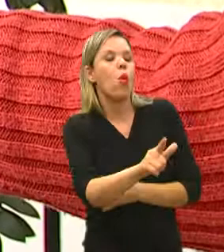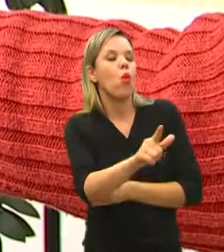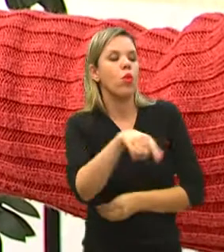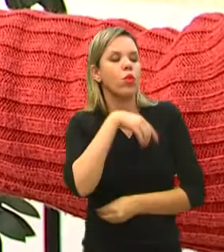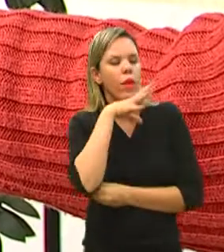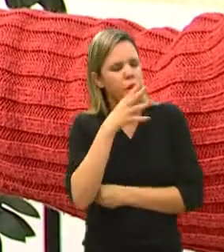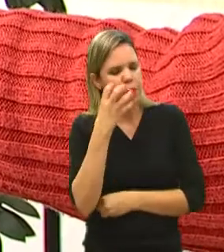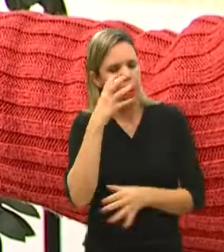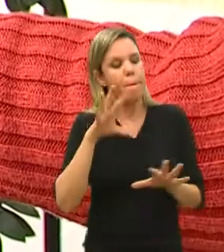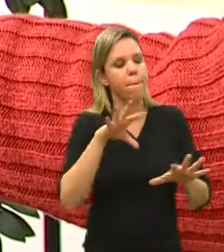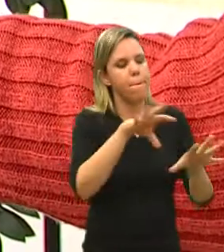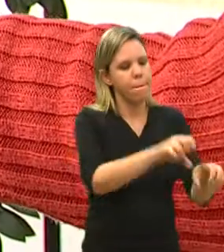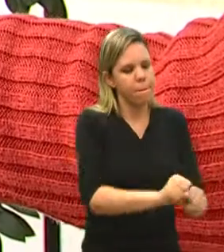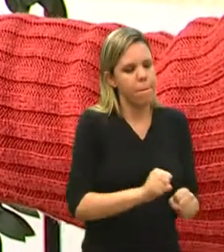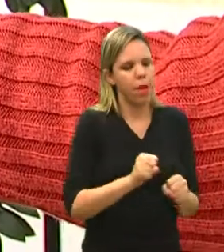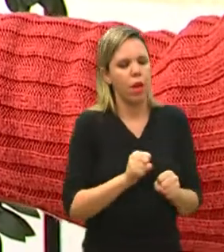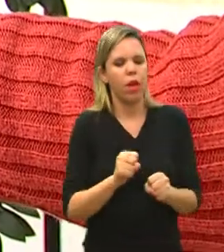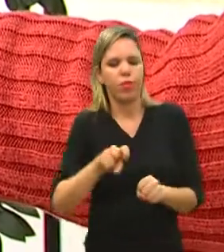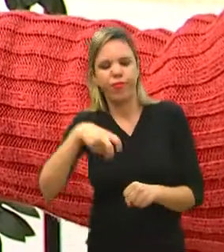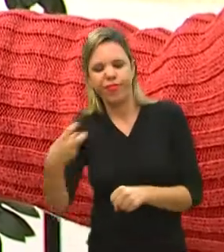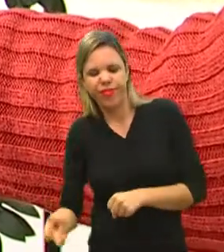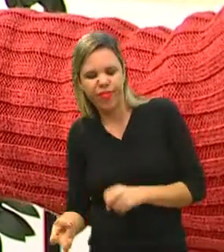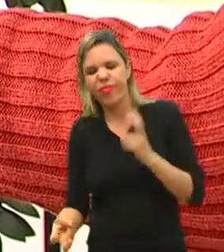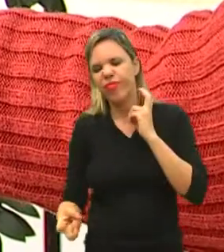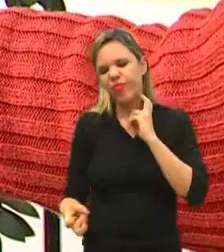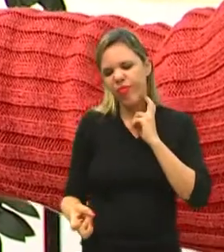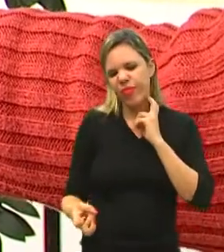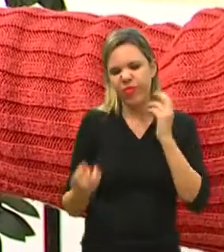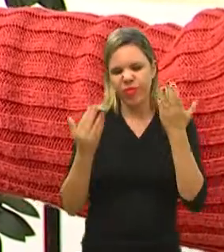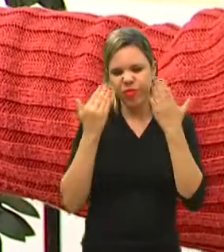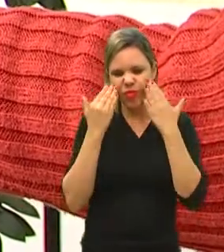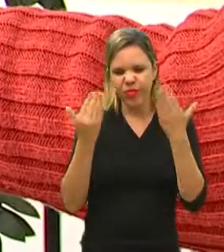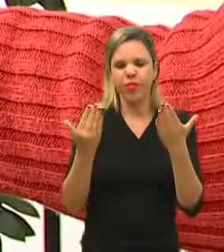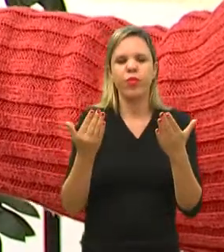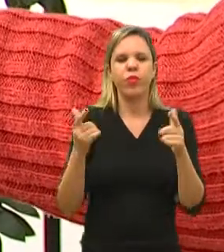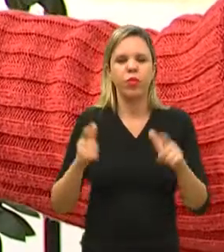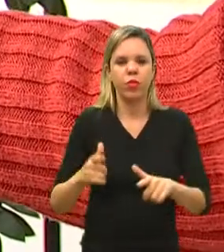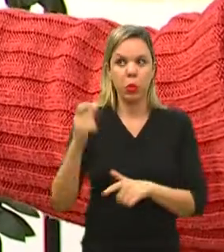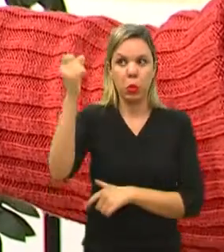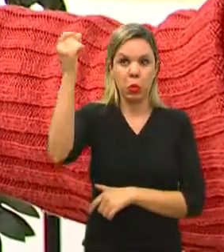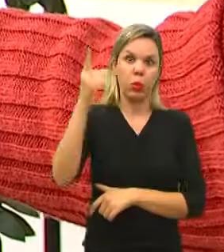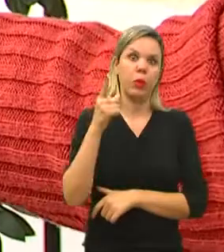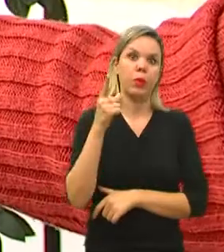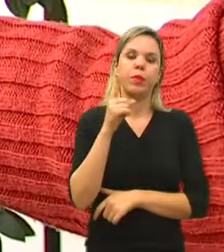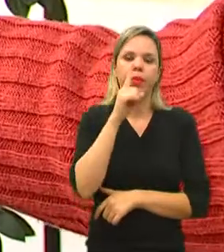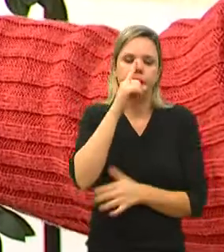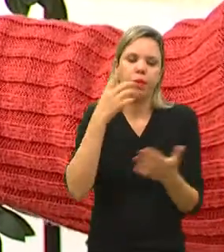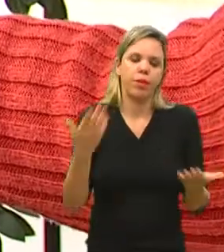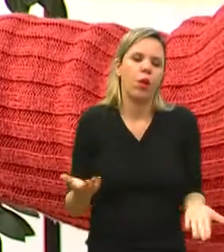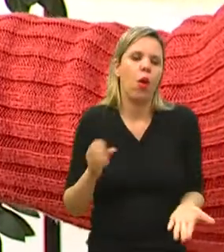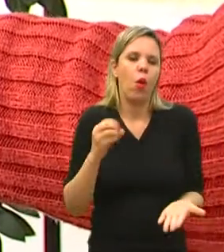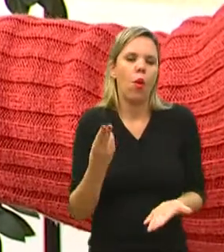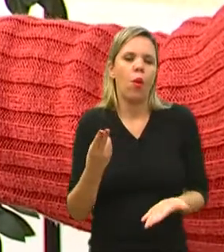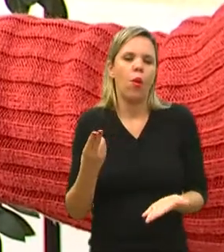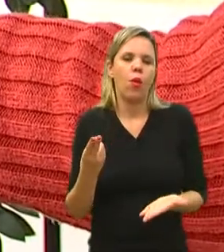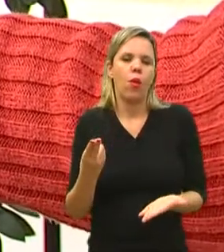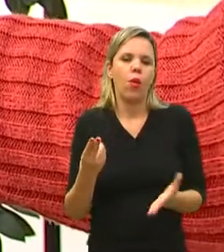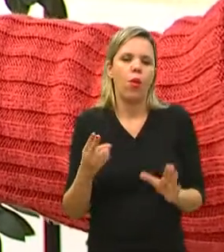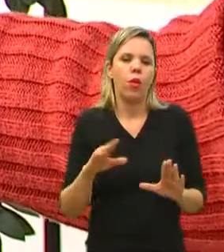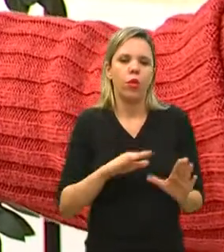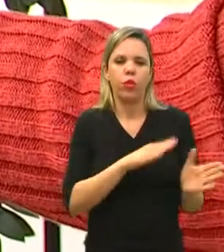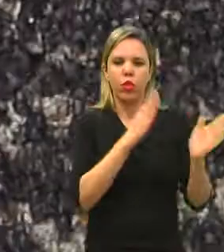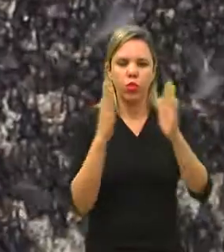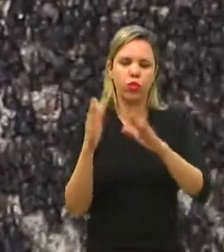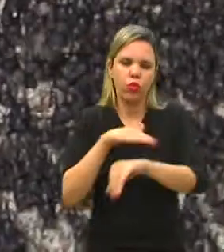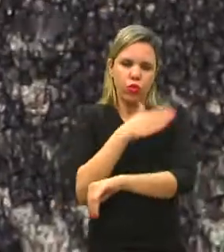o capture, né? Vai estar caído, exposto diretamente à luz do sol ou com atividade